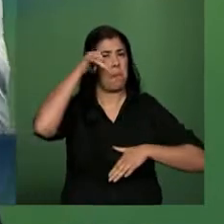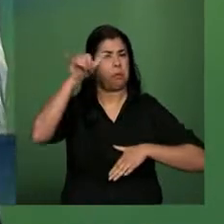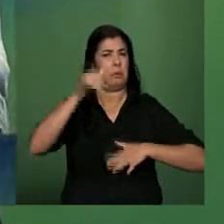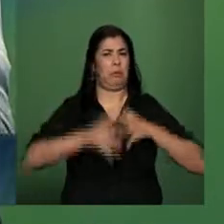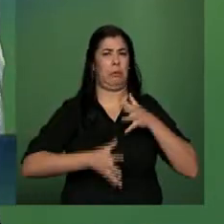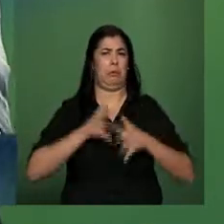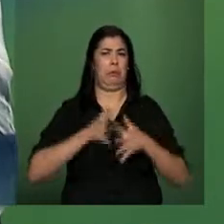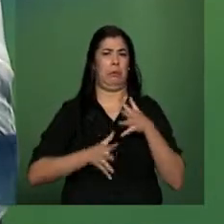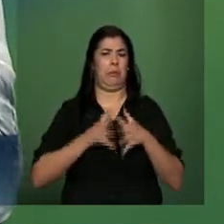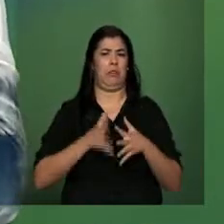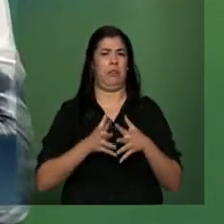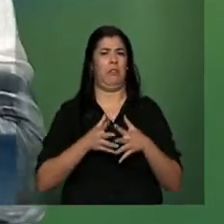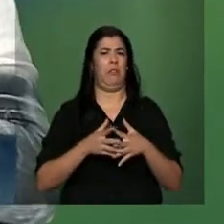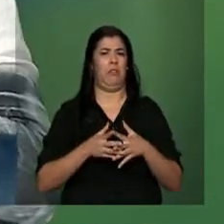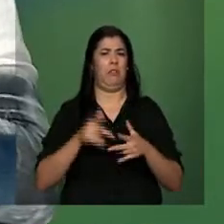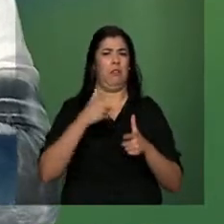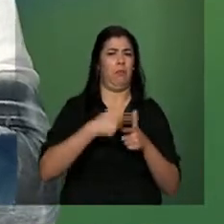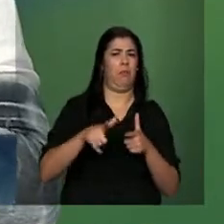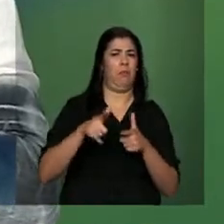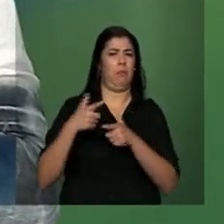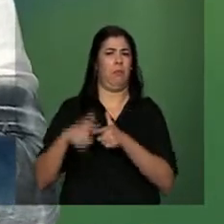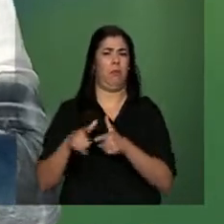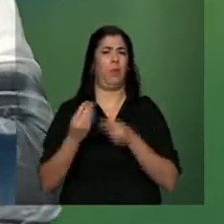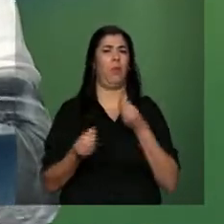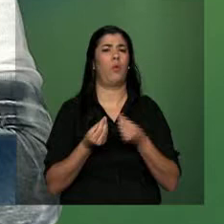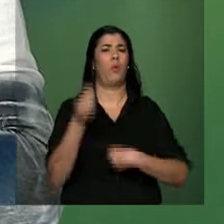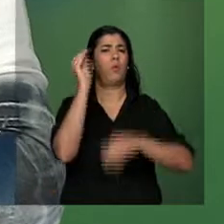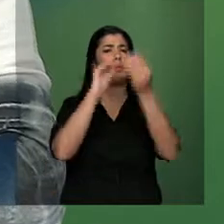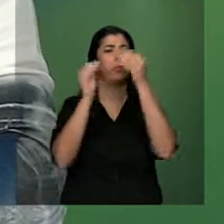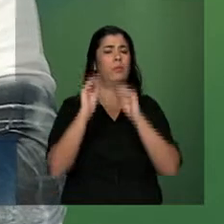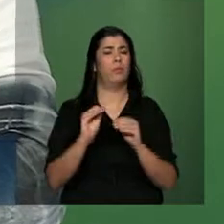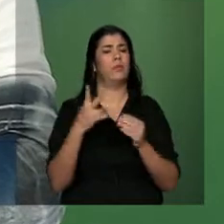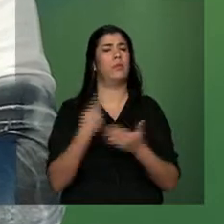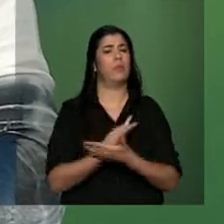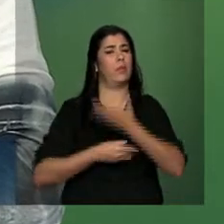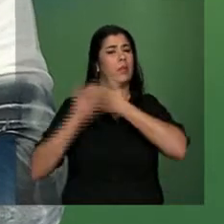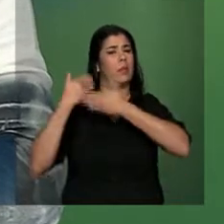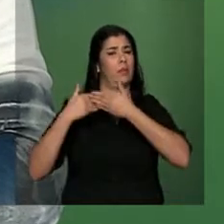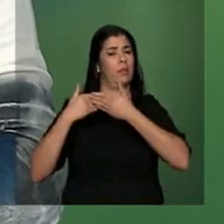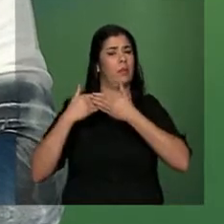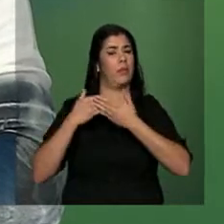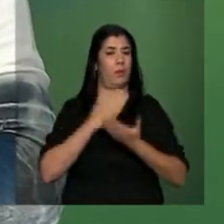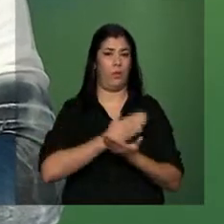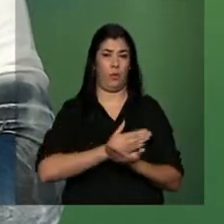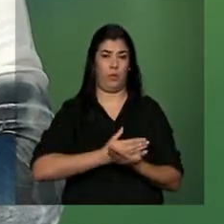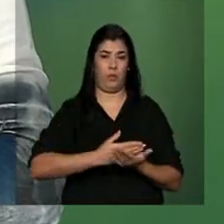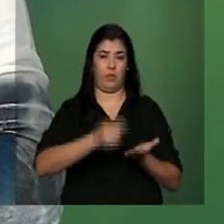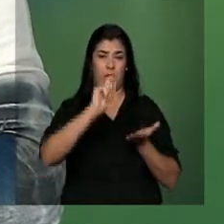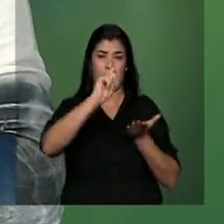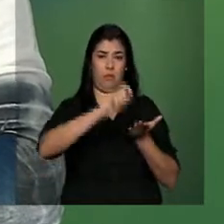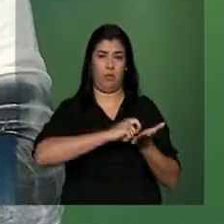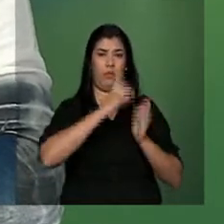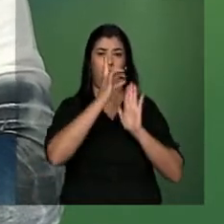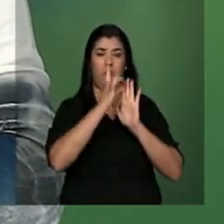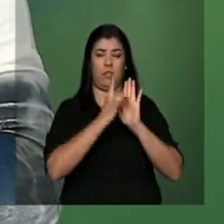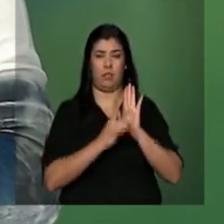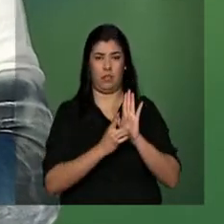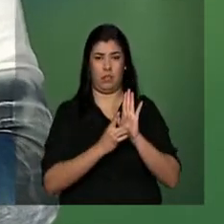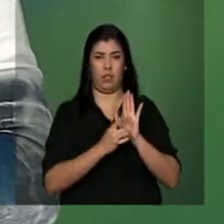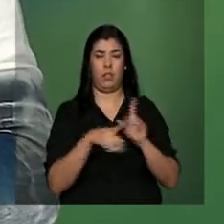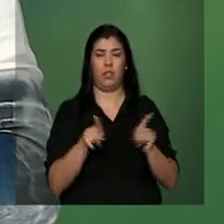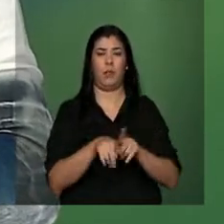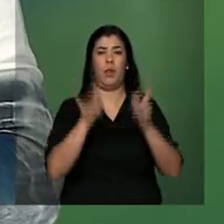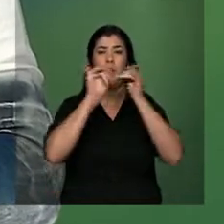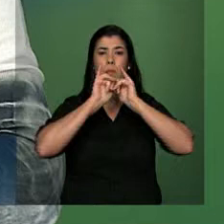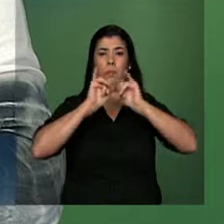sem sobreposições, como estava vendo nesse momento. A partir da assinatura desses decretos, a partir da